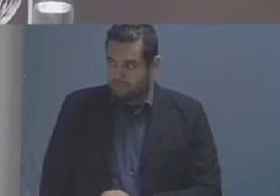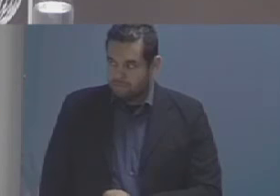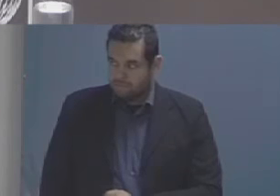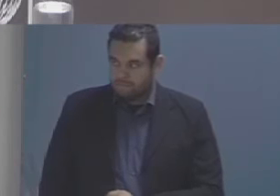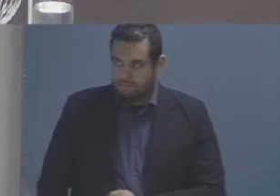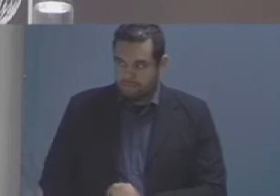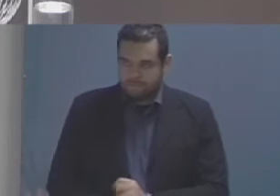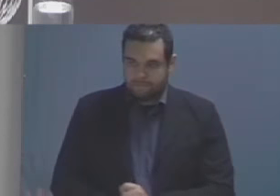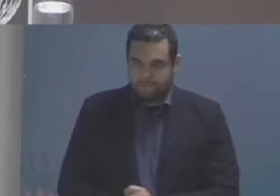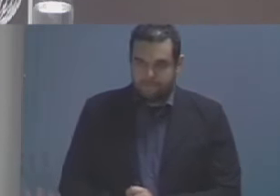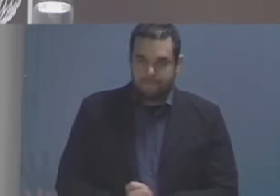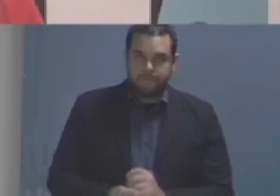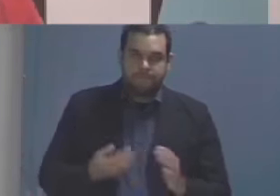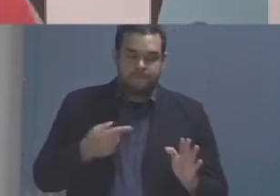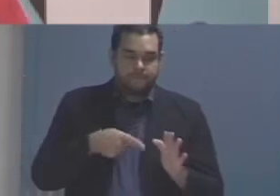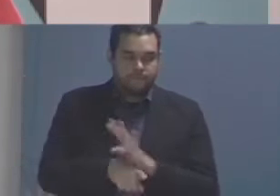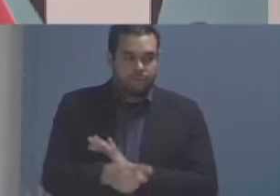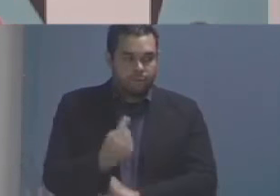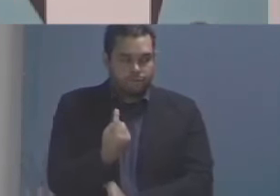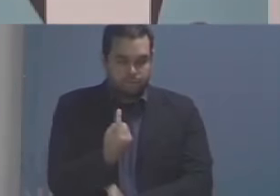Presidente, a pergunta número 1.